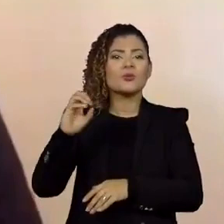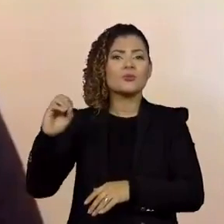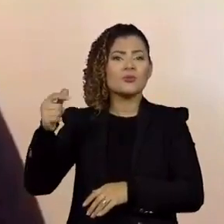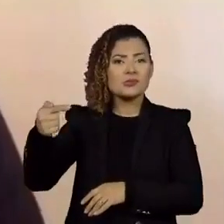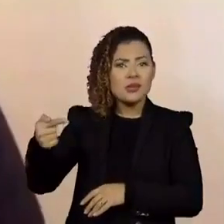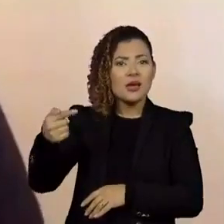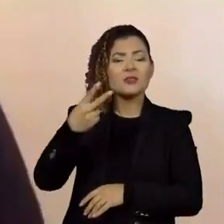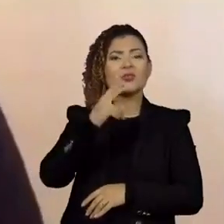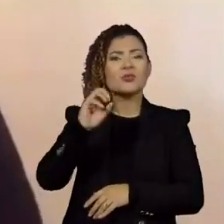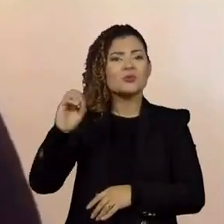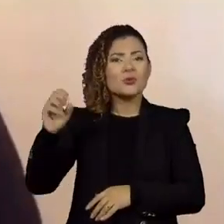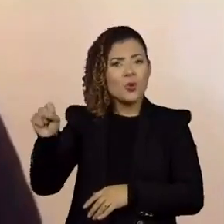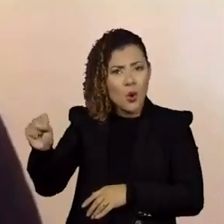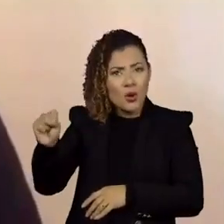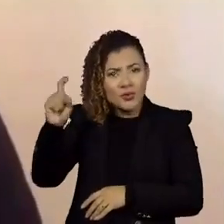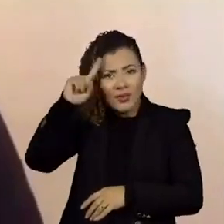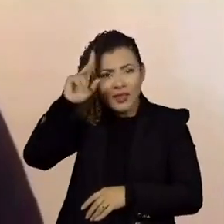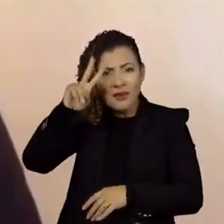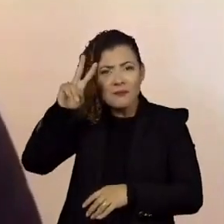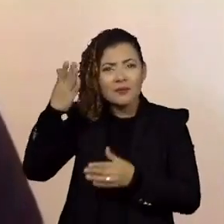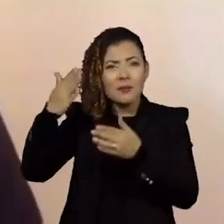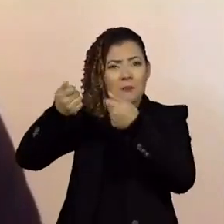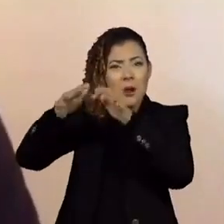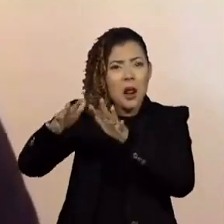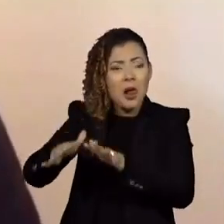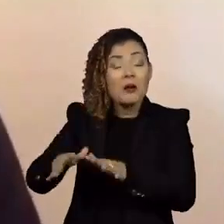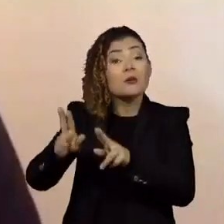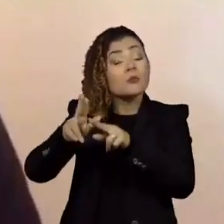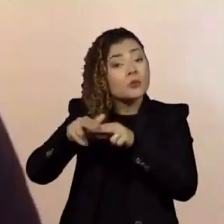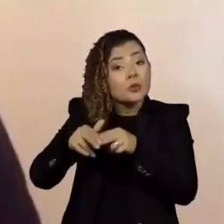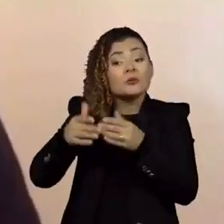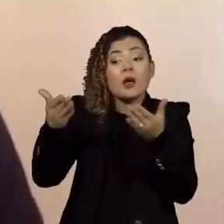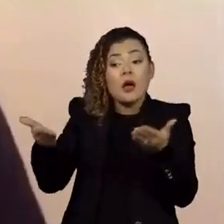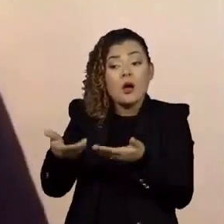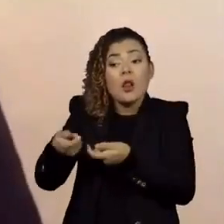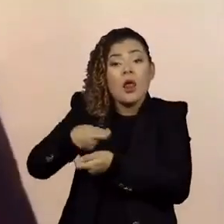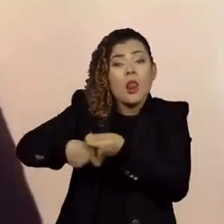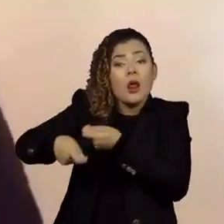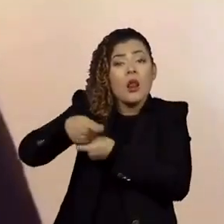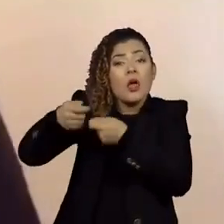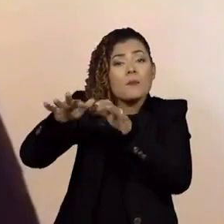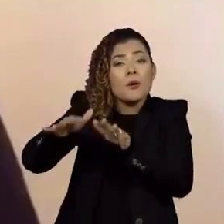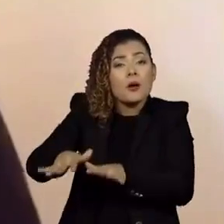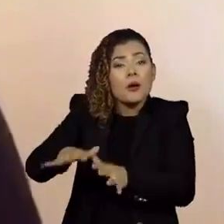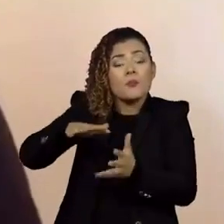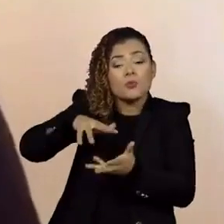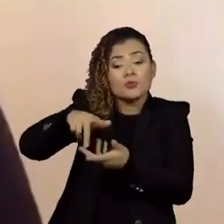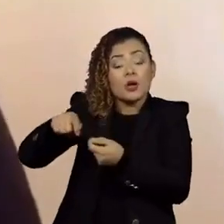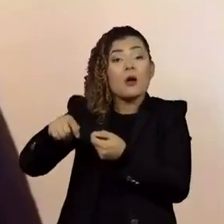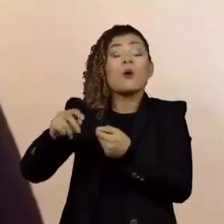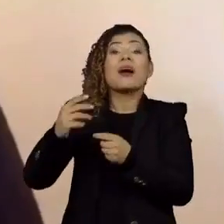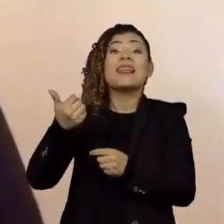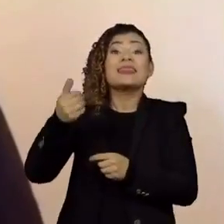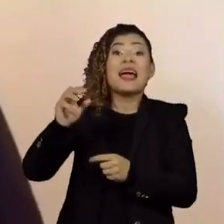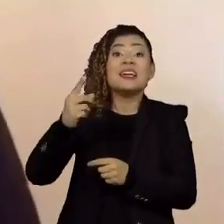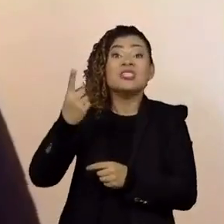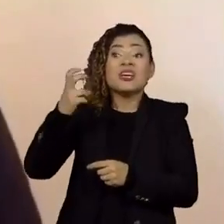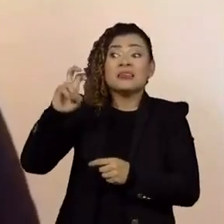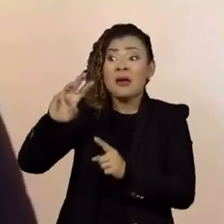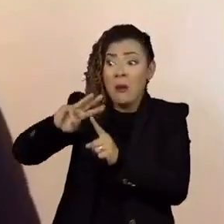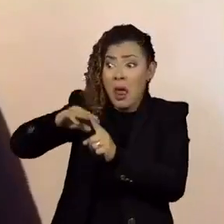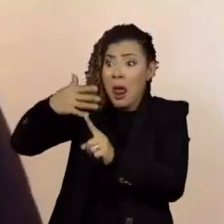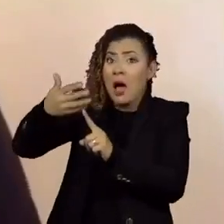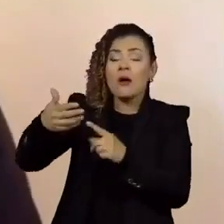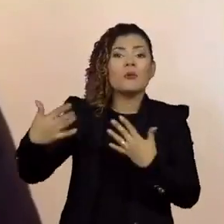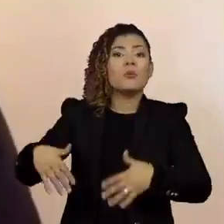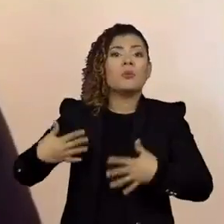2007 e 2008, com uma expansão de multiplicando as bases monetárias por fatores de 10, 15 vezes, e a inflação, não